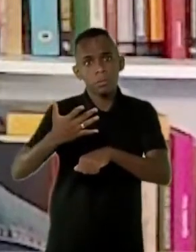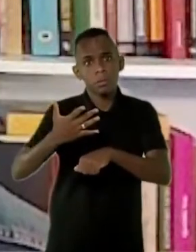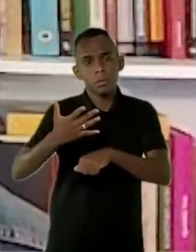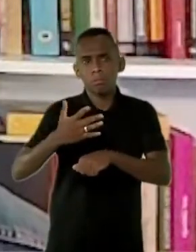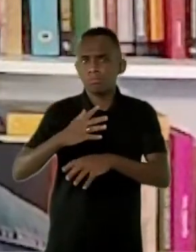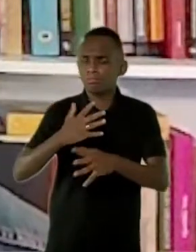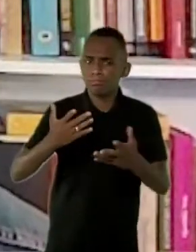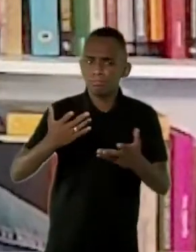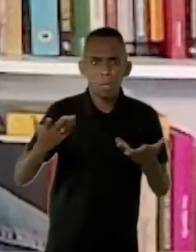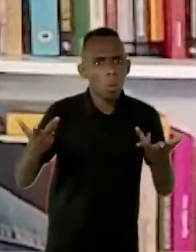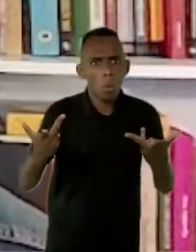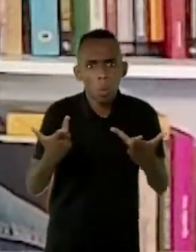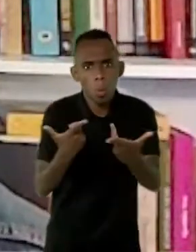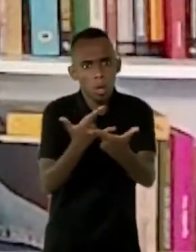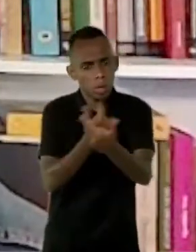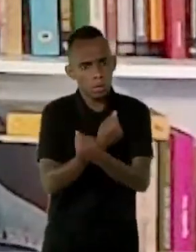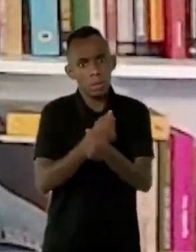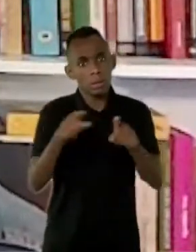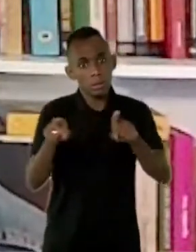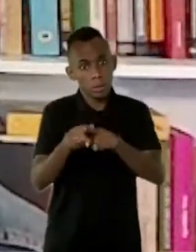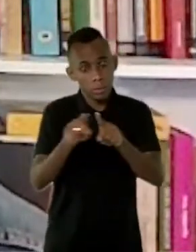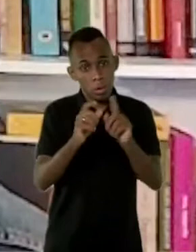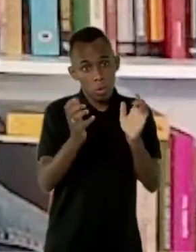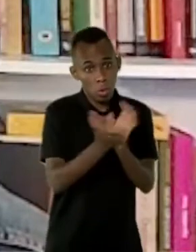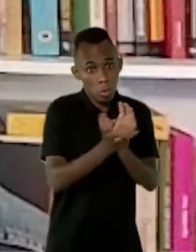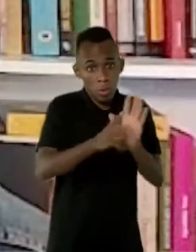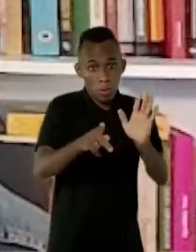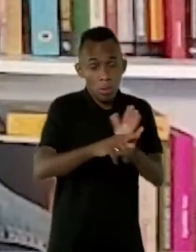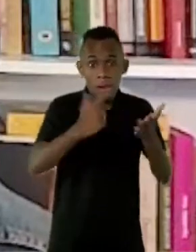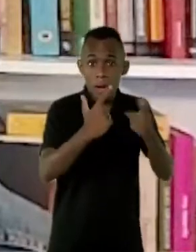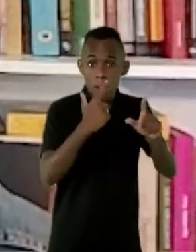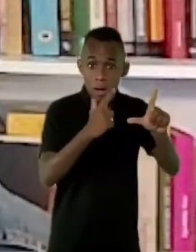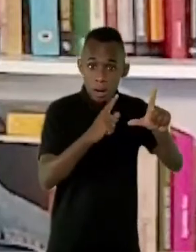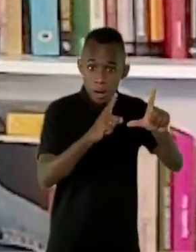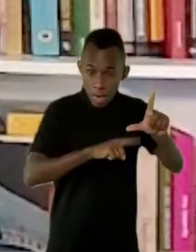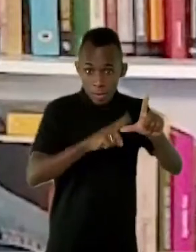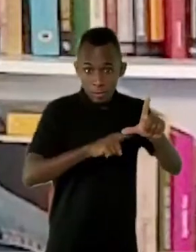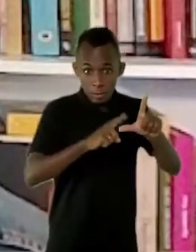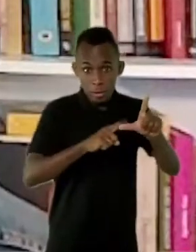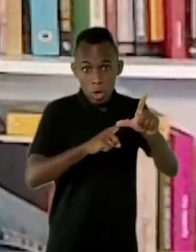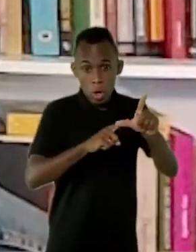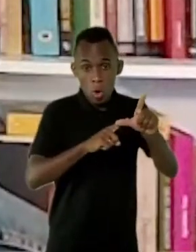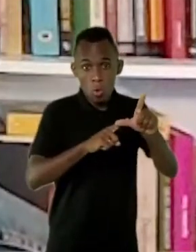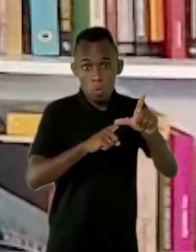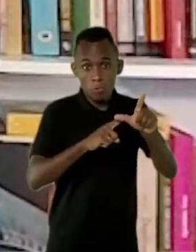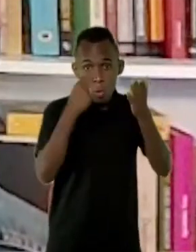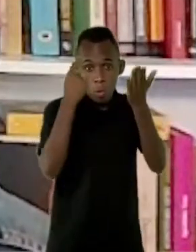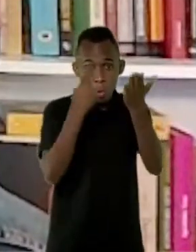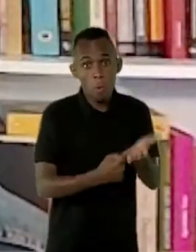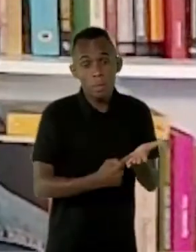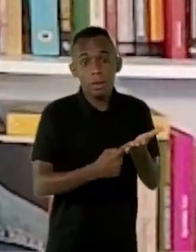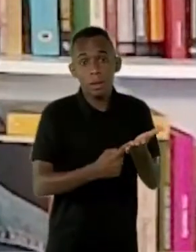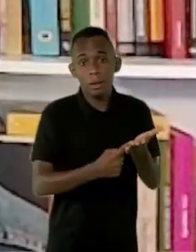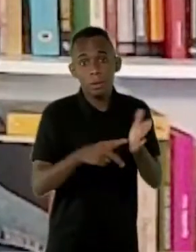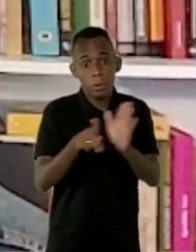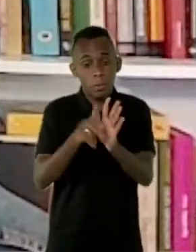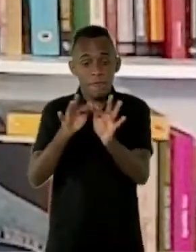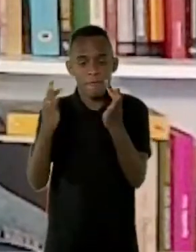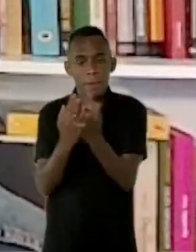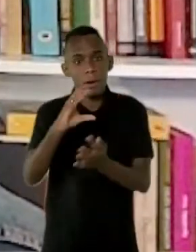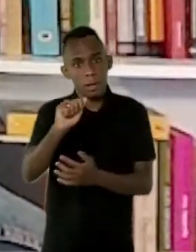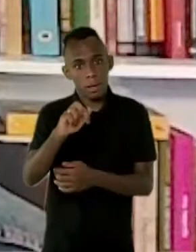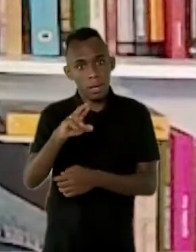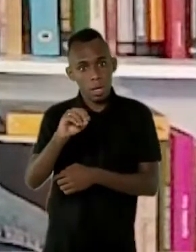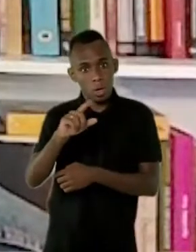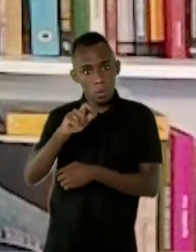Concorridíssima. A Companhia das Letras fez um acordo com a família e está republicando a obra da Carolina, publicou esse ano